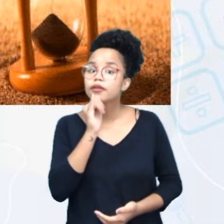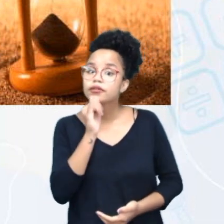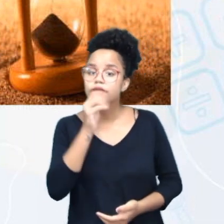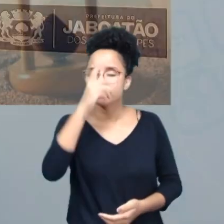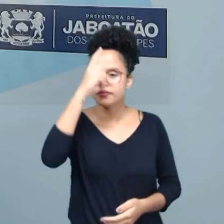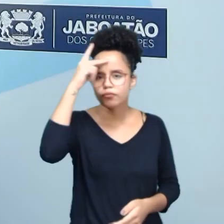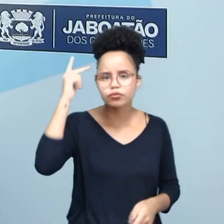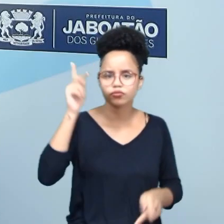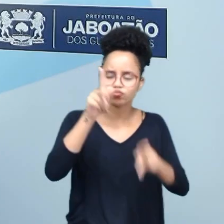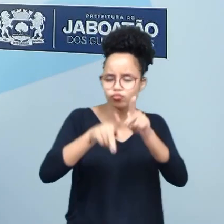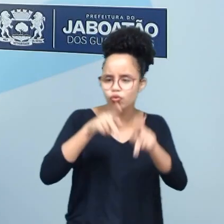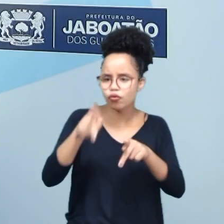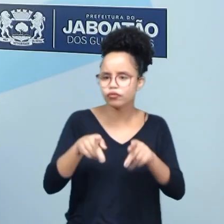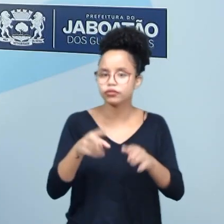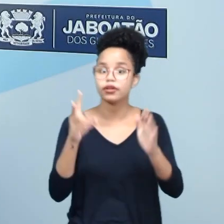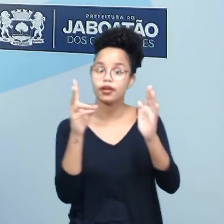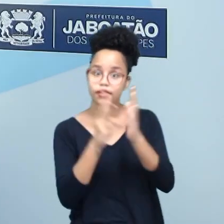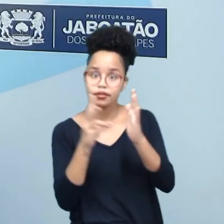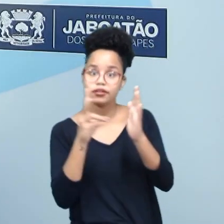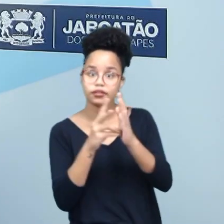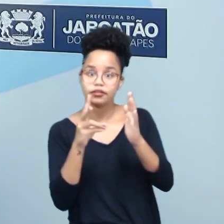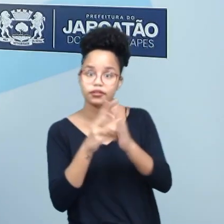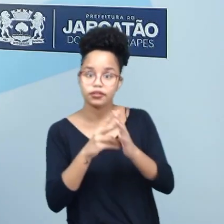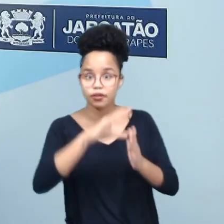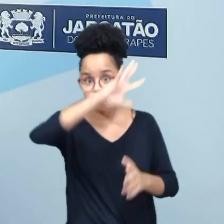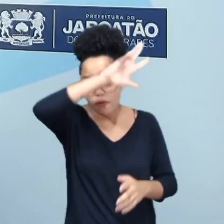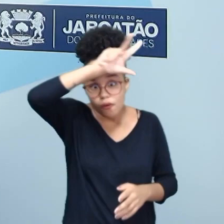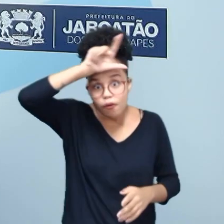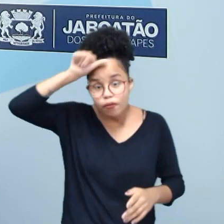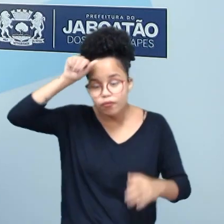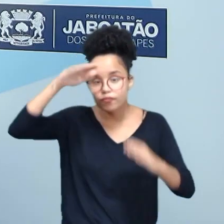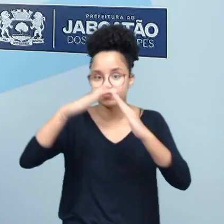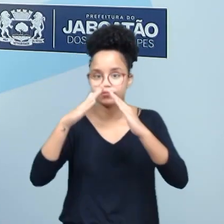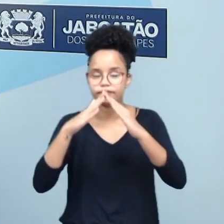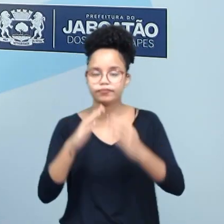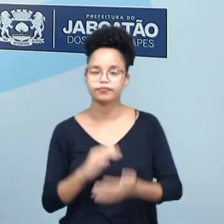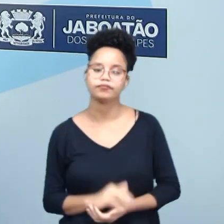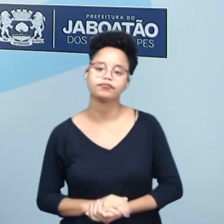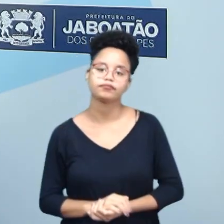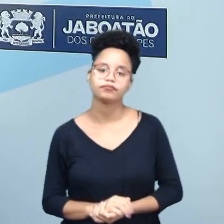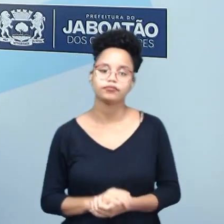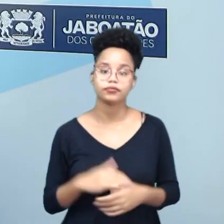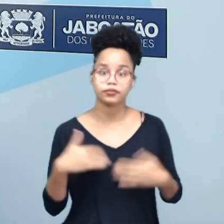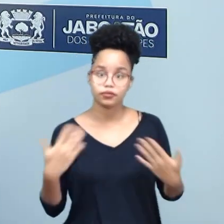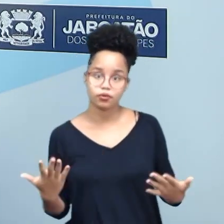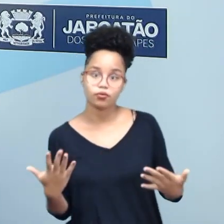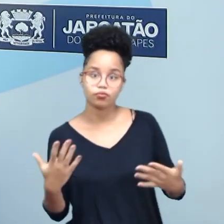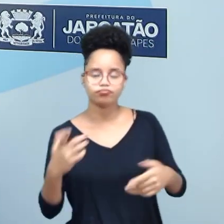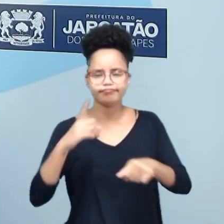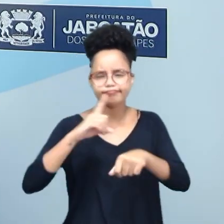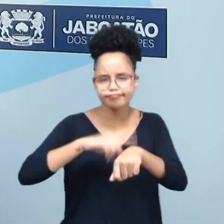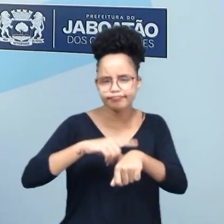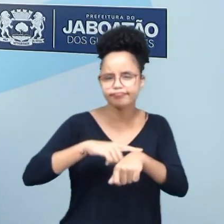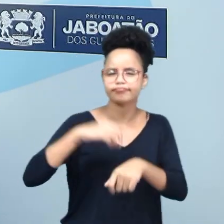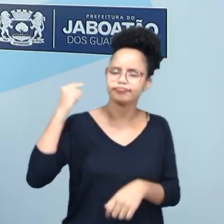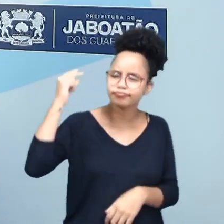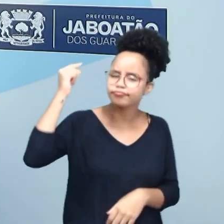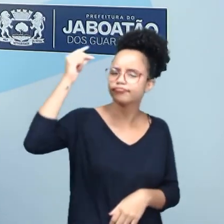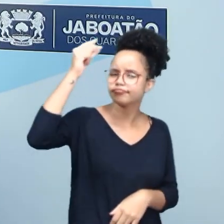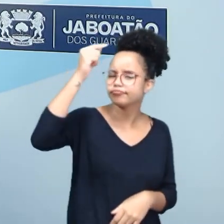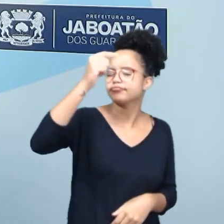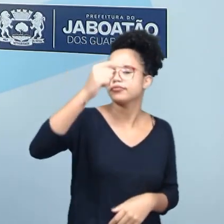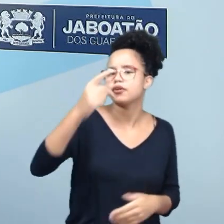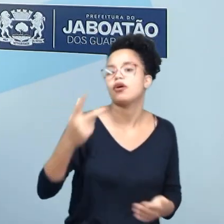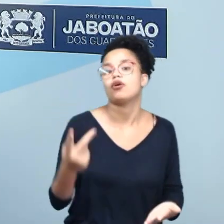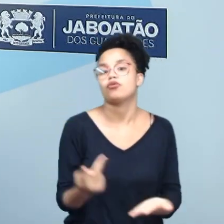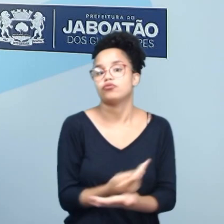povos indígenas que vivem na Amazônia. Portanto, o tempo histórico acontece